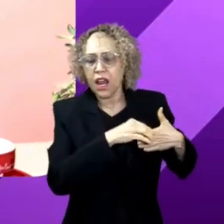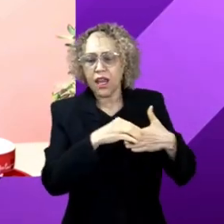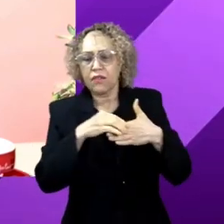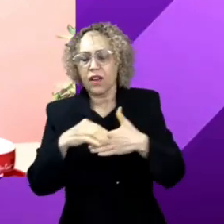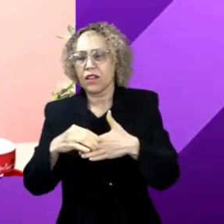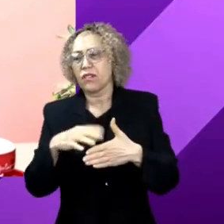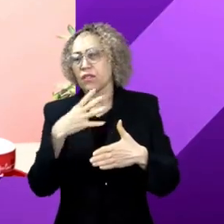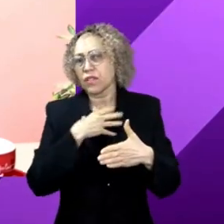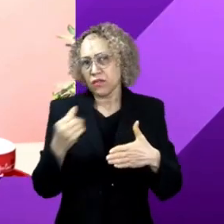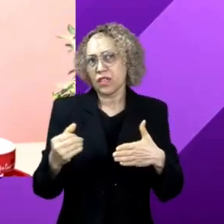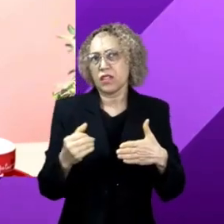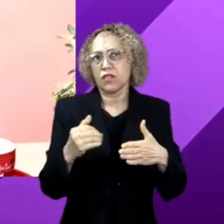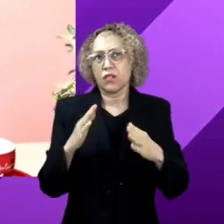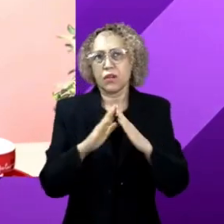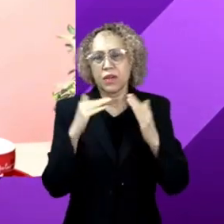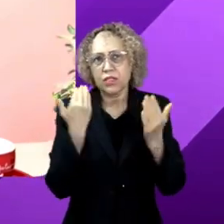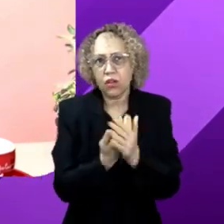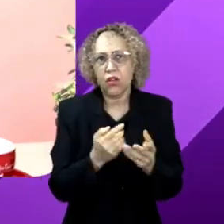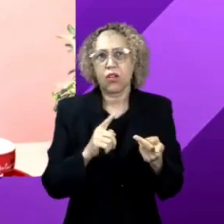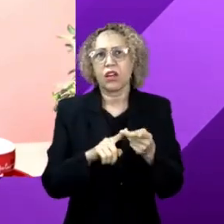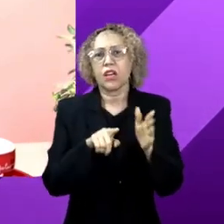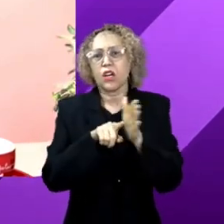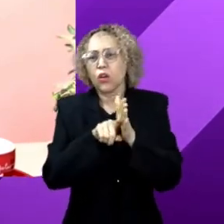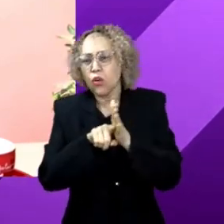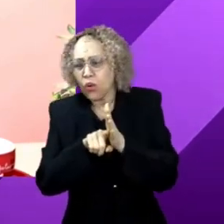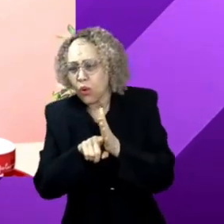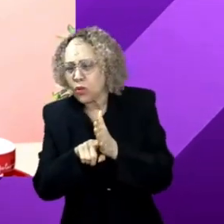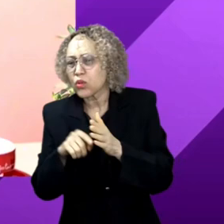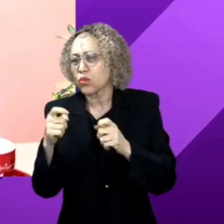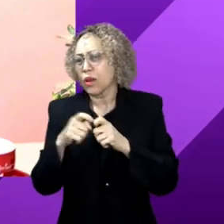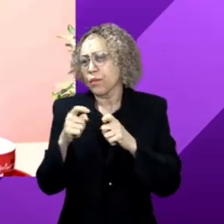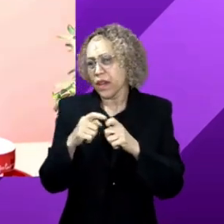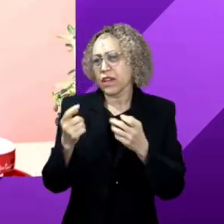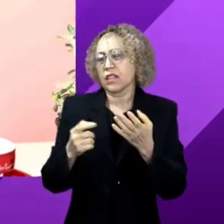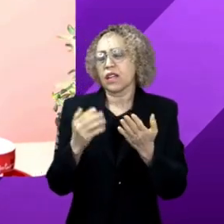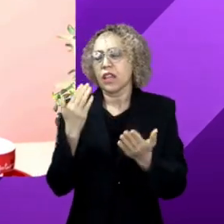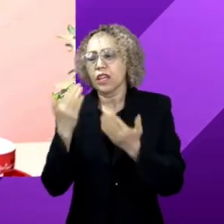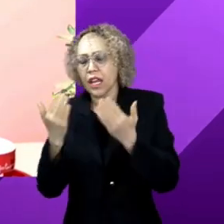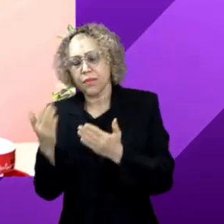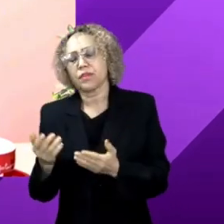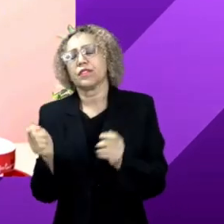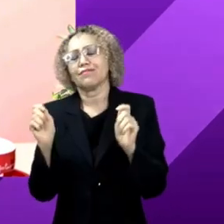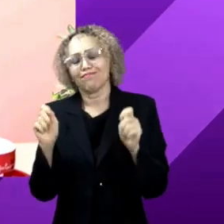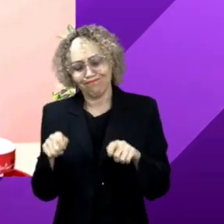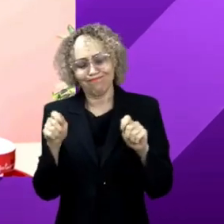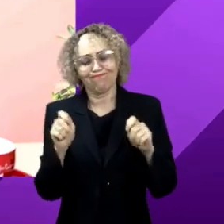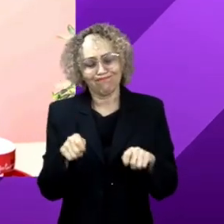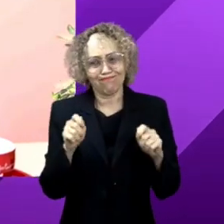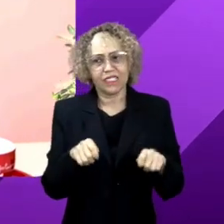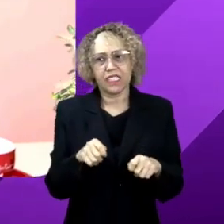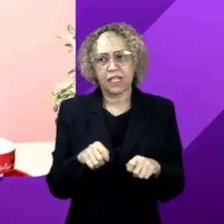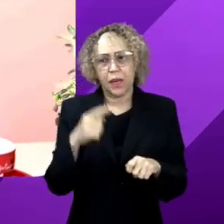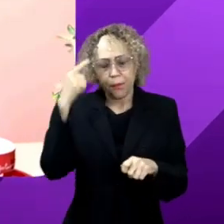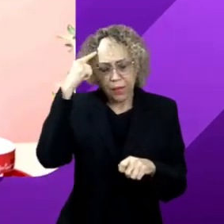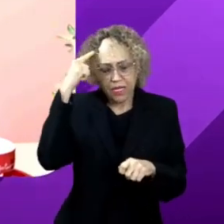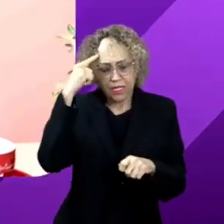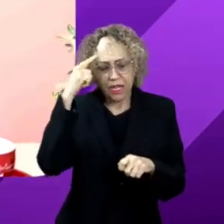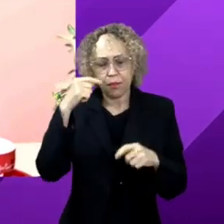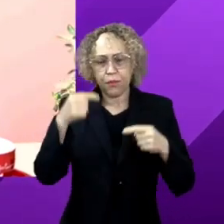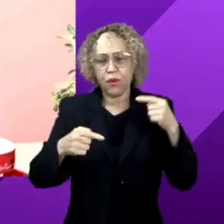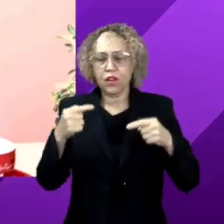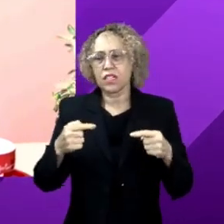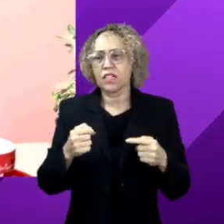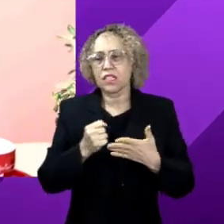consultas, terapias. Essa também é uma demanda muito urgente, pensar políticas de fomento para